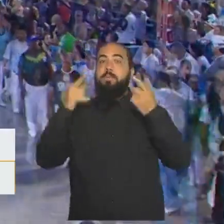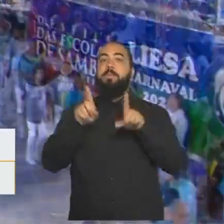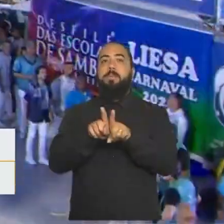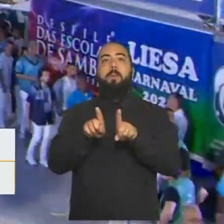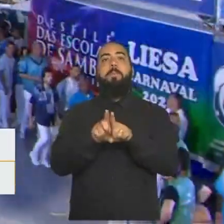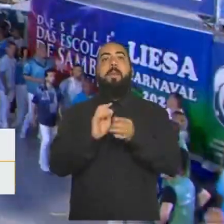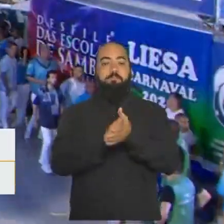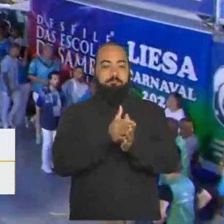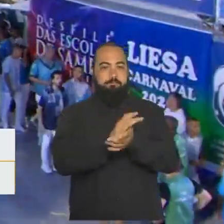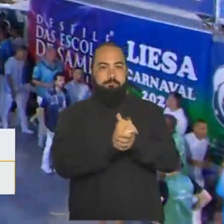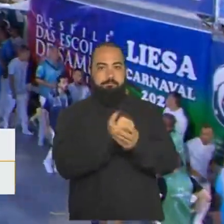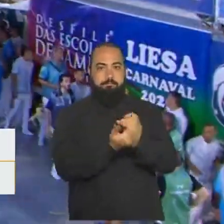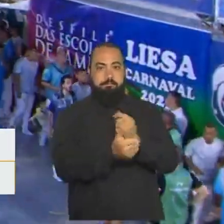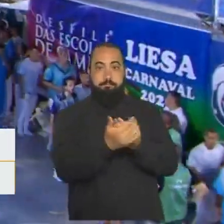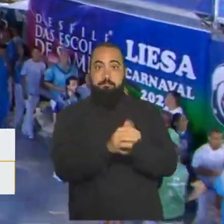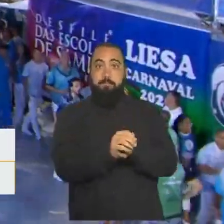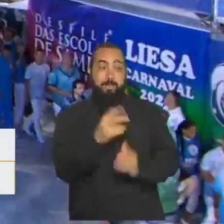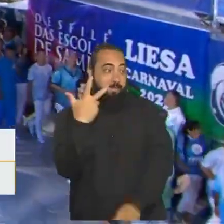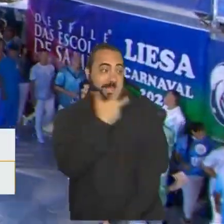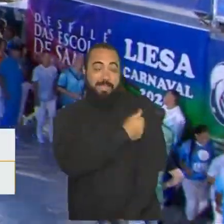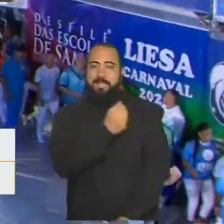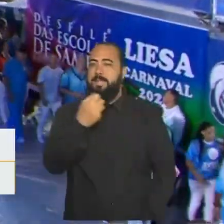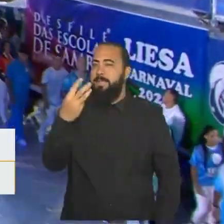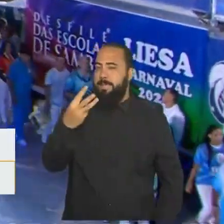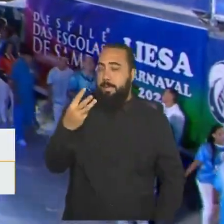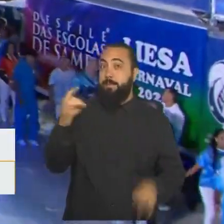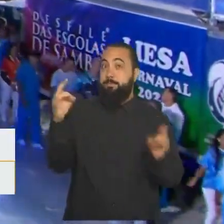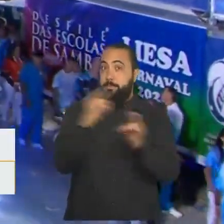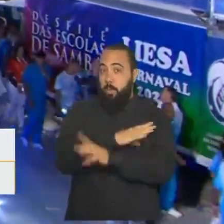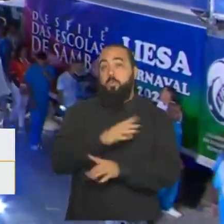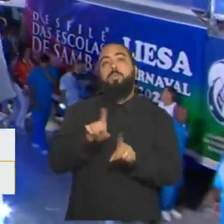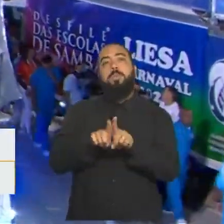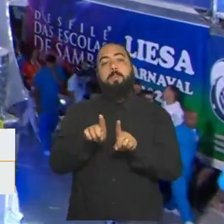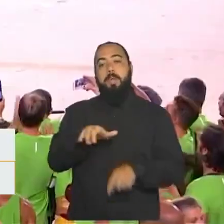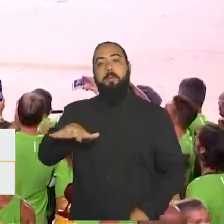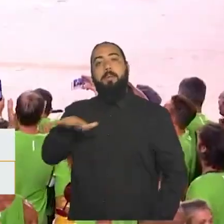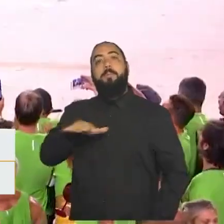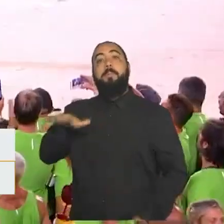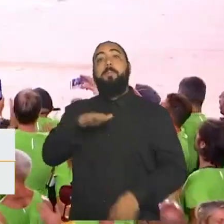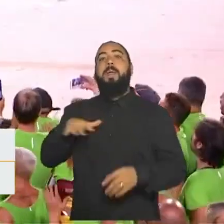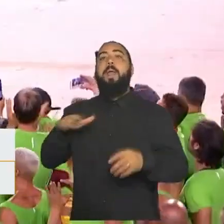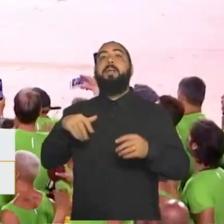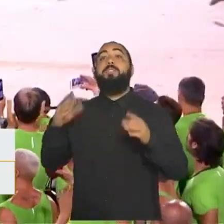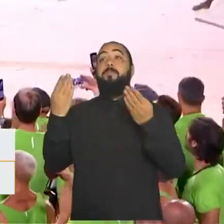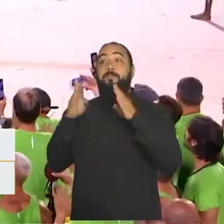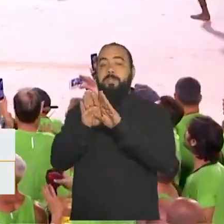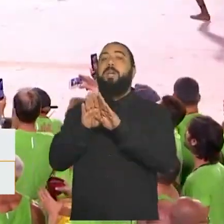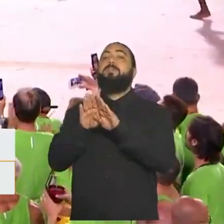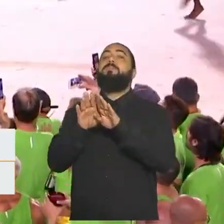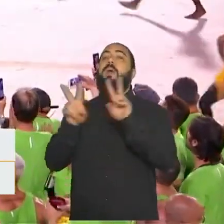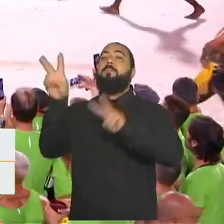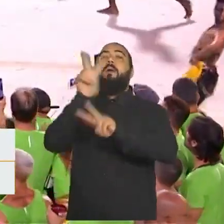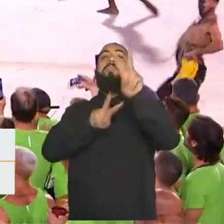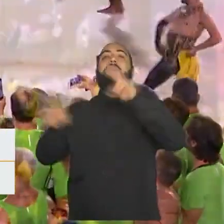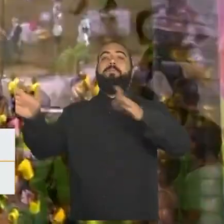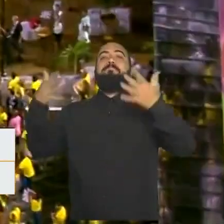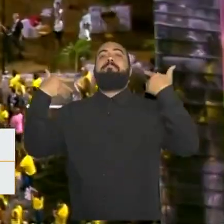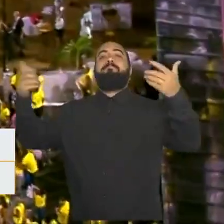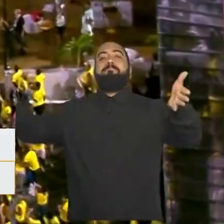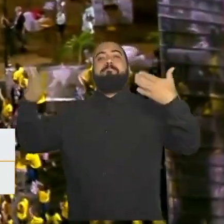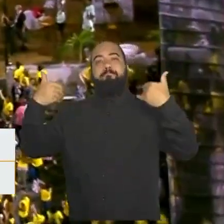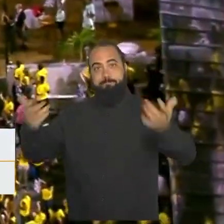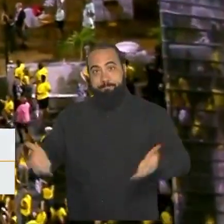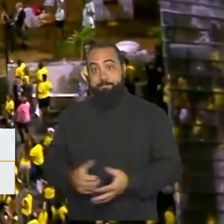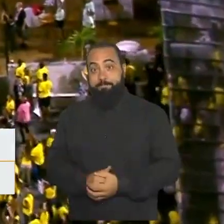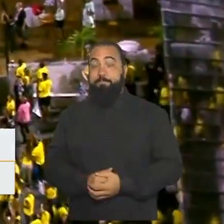mãos, completar as 3 doses da vacina e deixar os ambientes fechados ventilados. Em relação ao carnaval, os